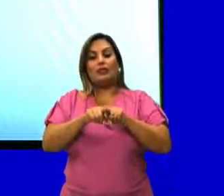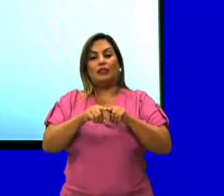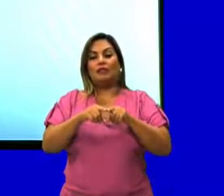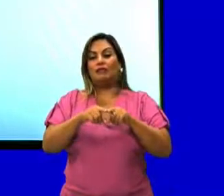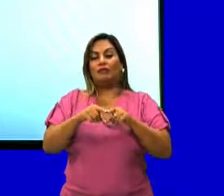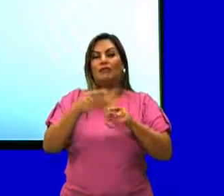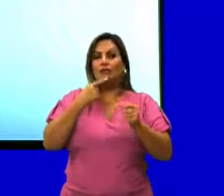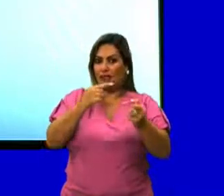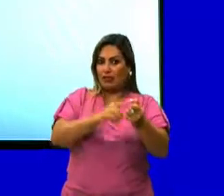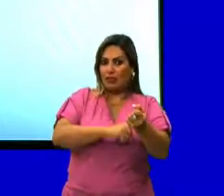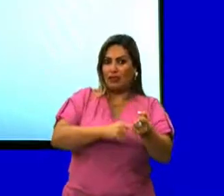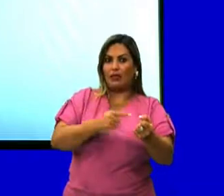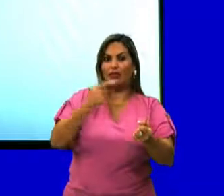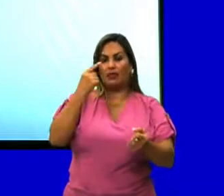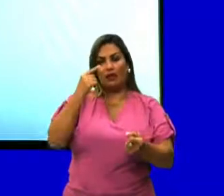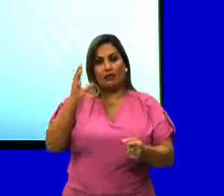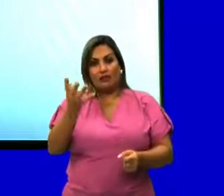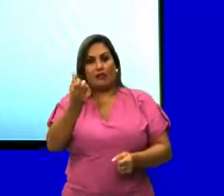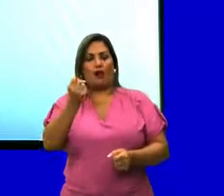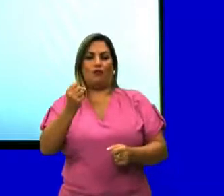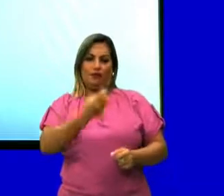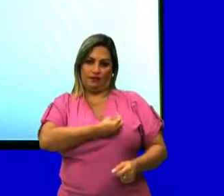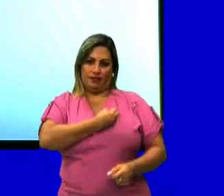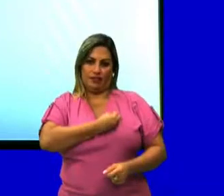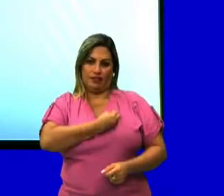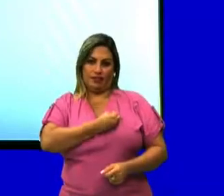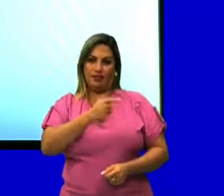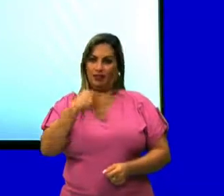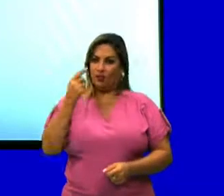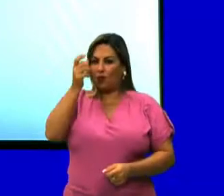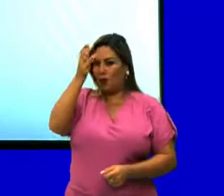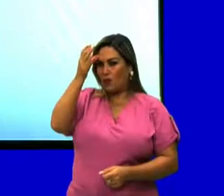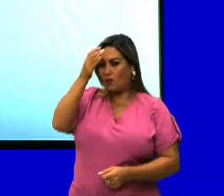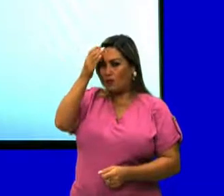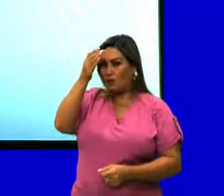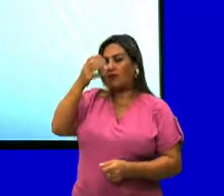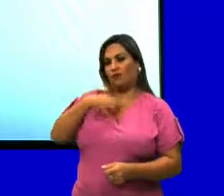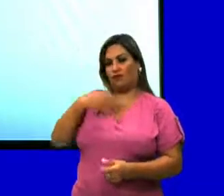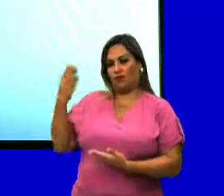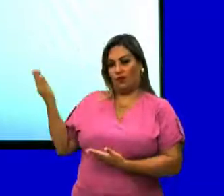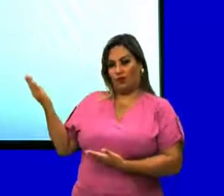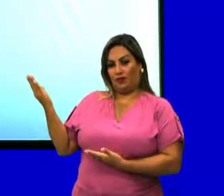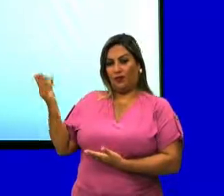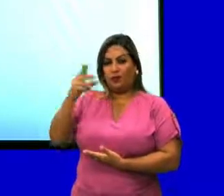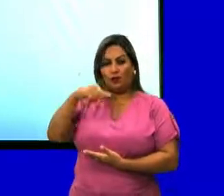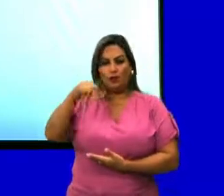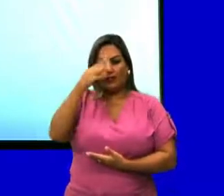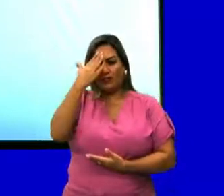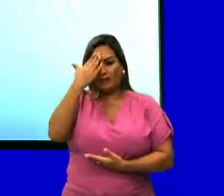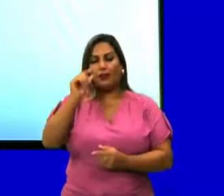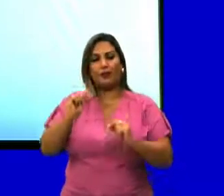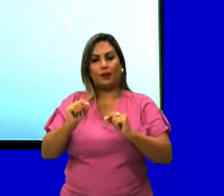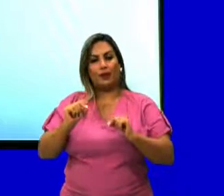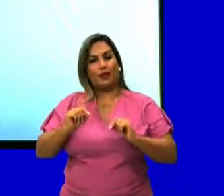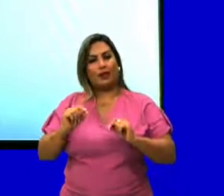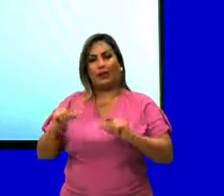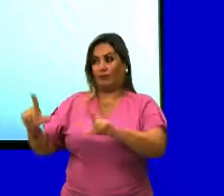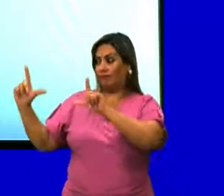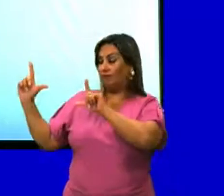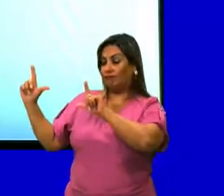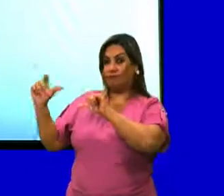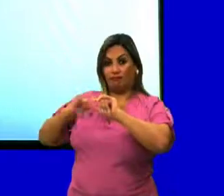de sangue salva vidas. Então, a gente se conscientiza dessa forma. Então, só para vocês terem noção na campanha,